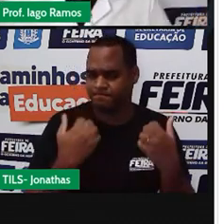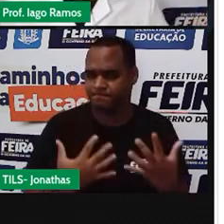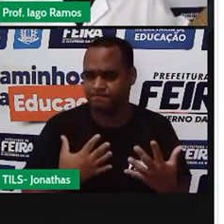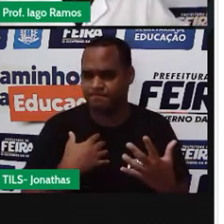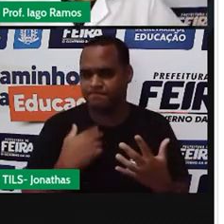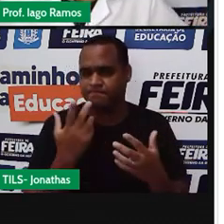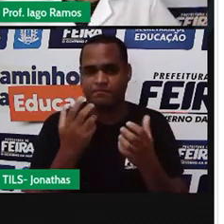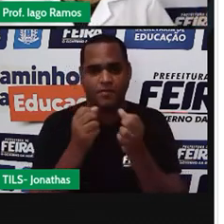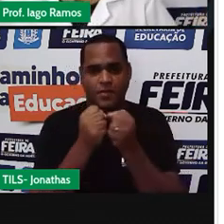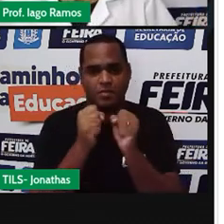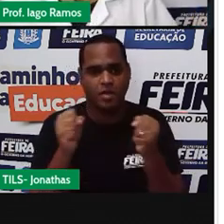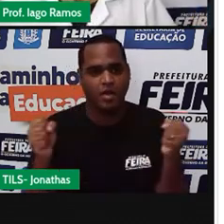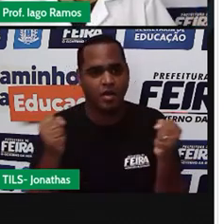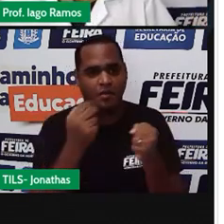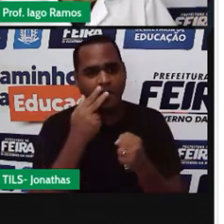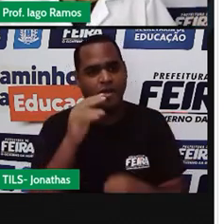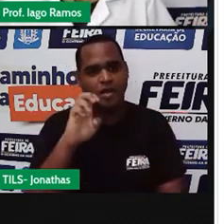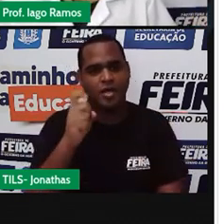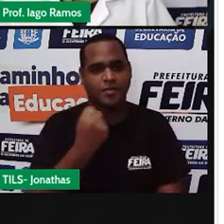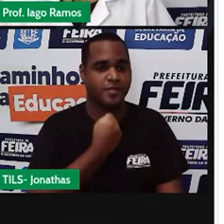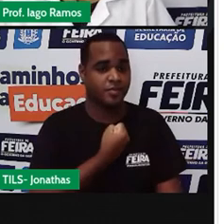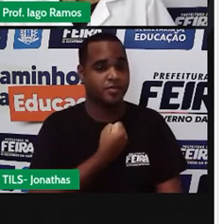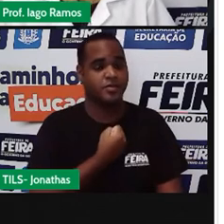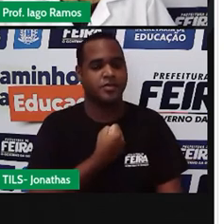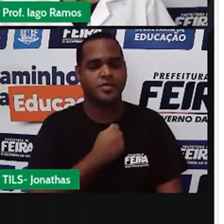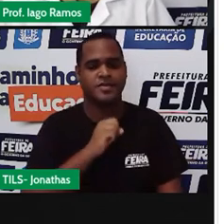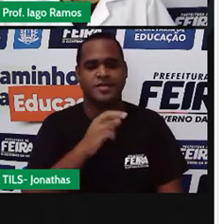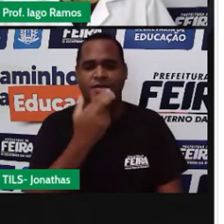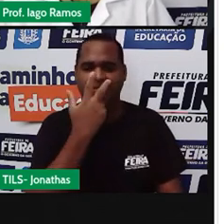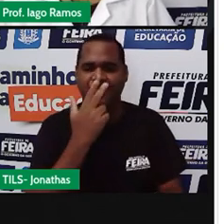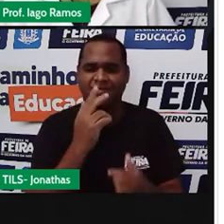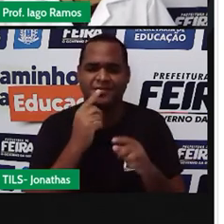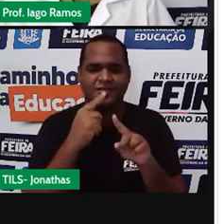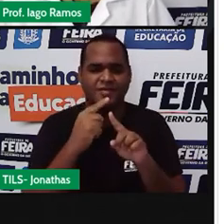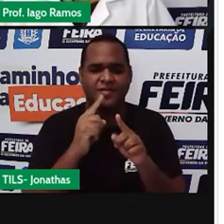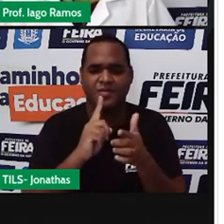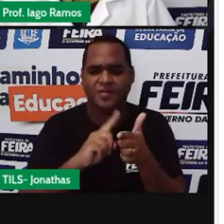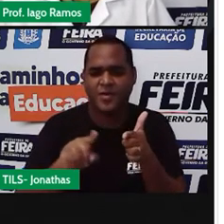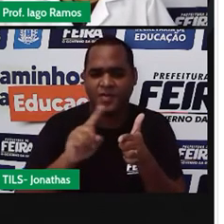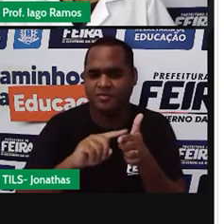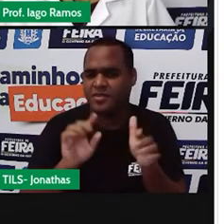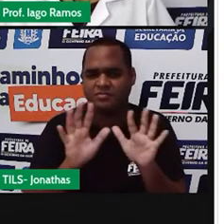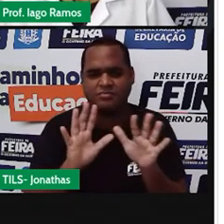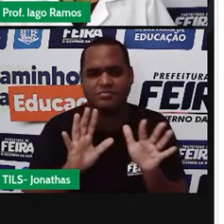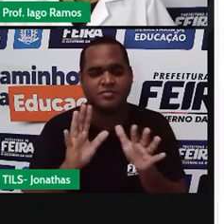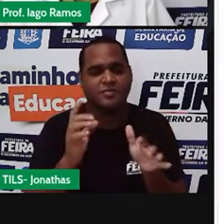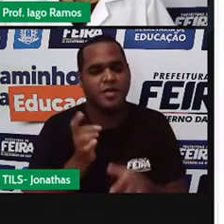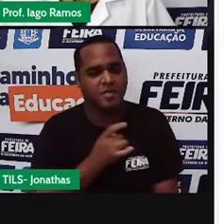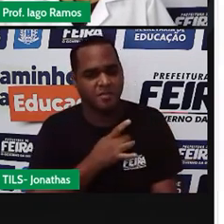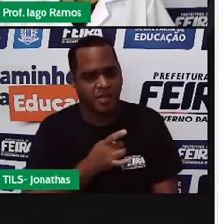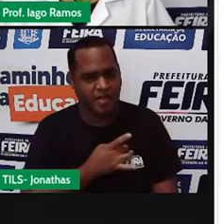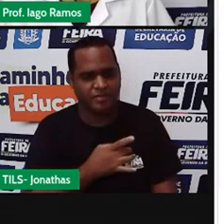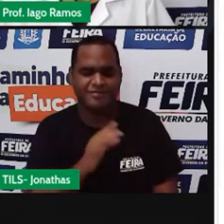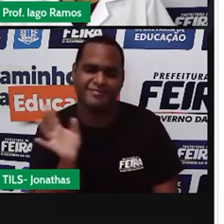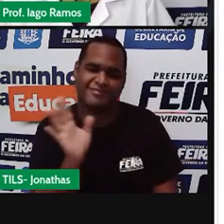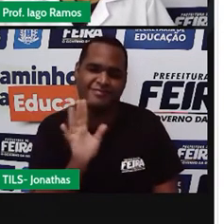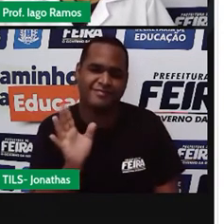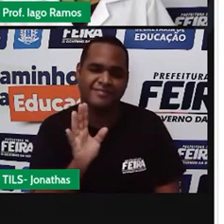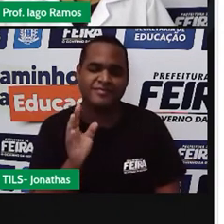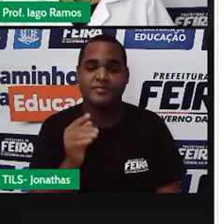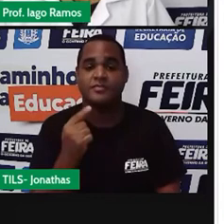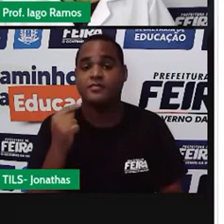grandona que seja expressão numérica não tem problema não tenha medo Basta apenas que você